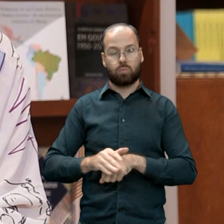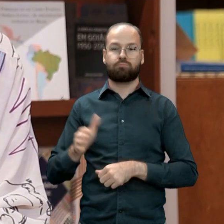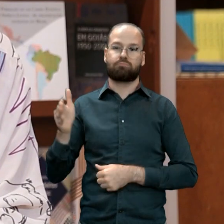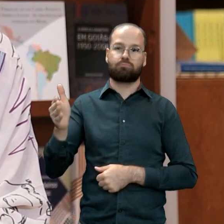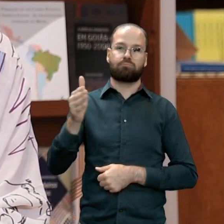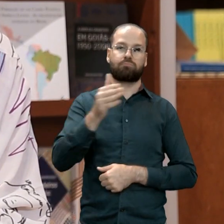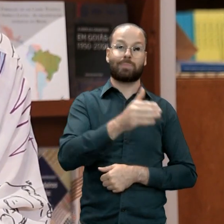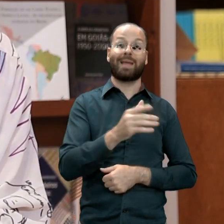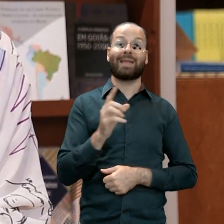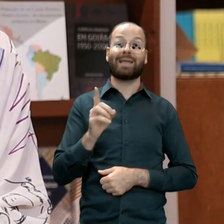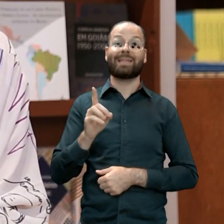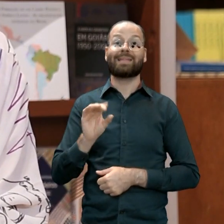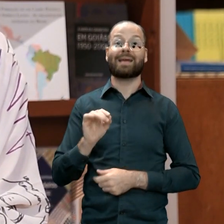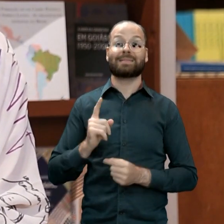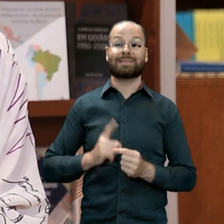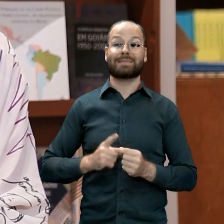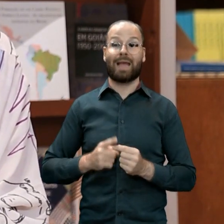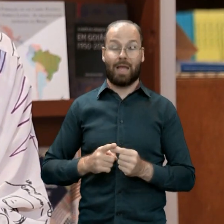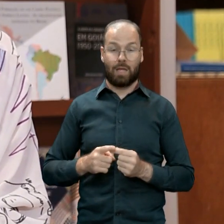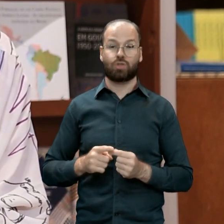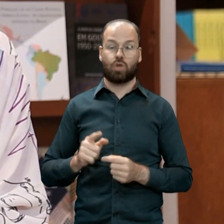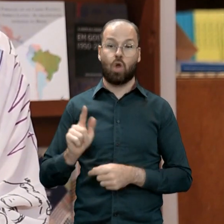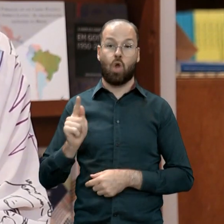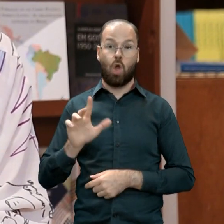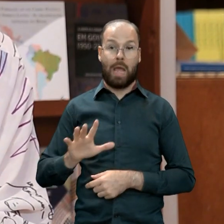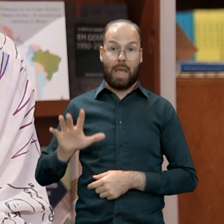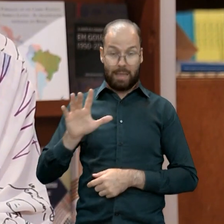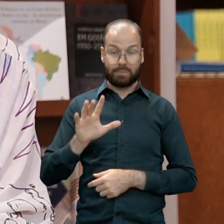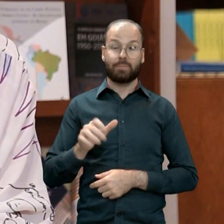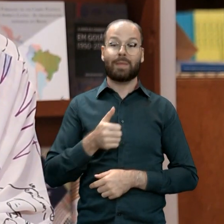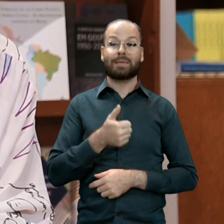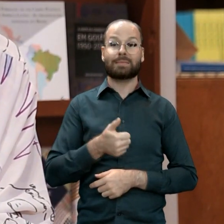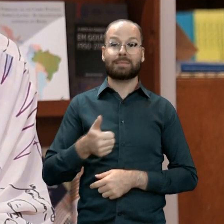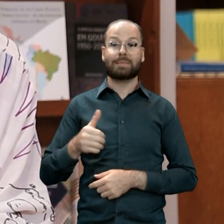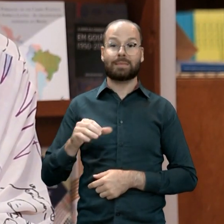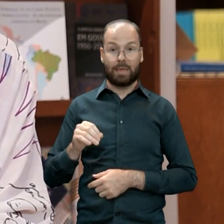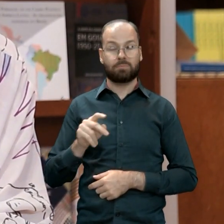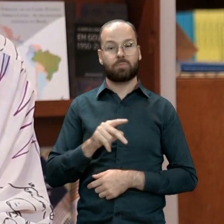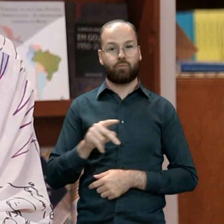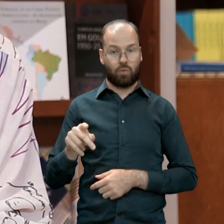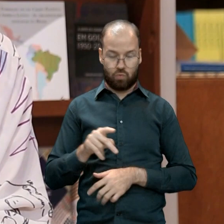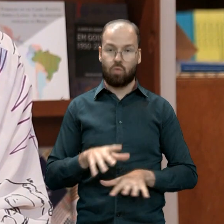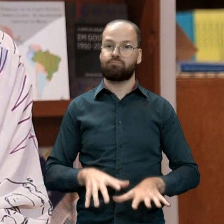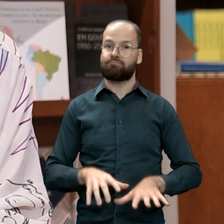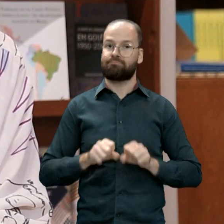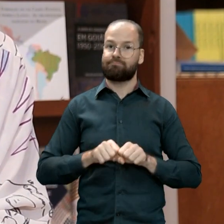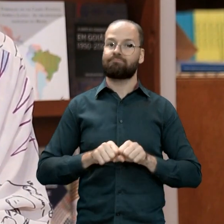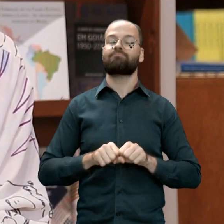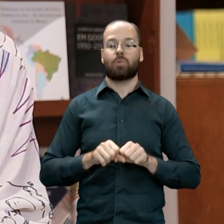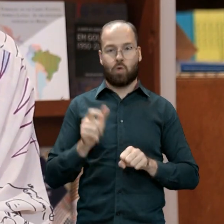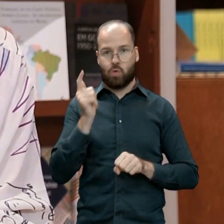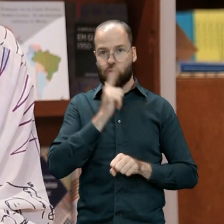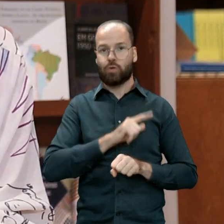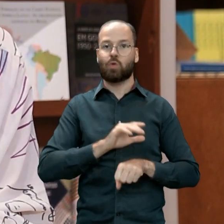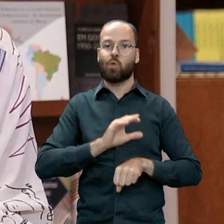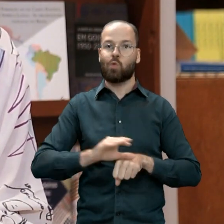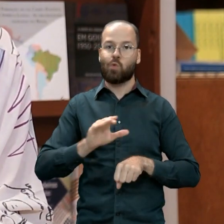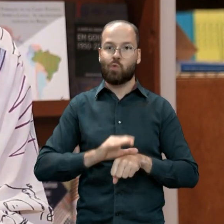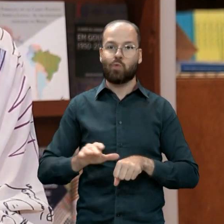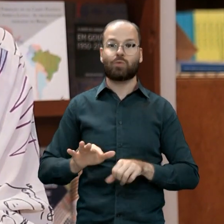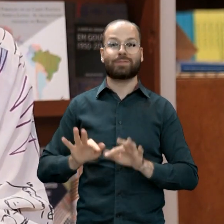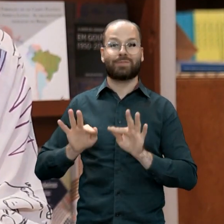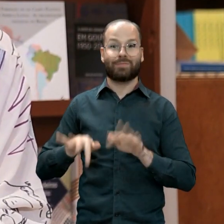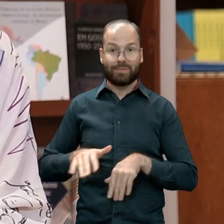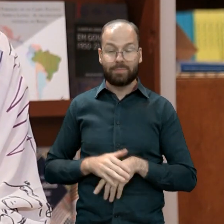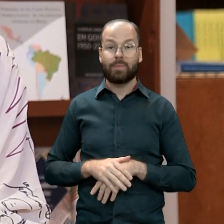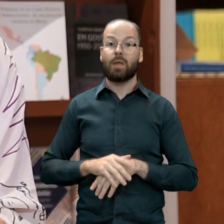do estado de Goiás. 110 professoras terminaram o curso e no final do ano nós